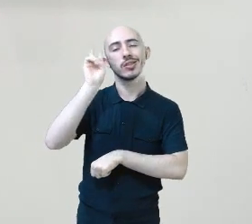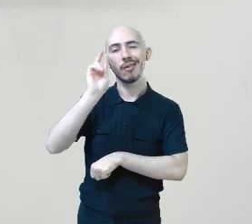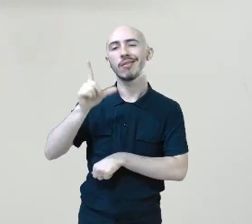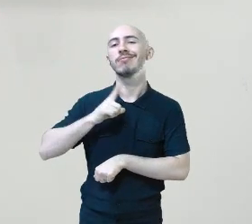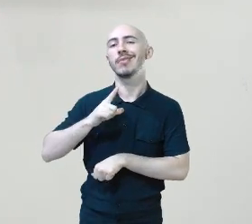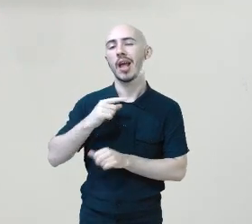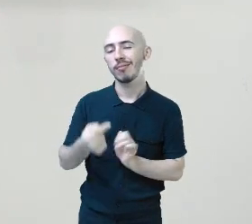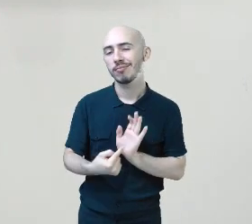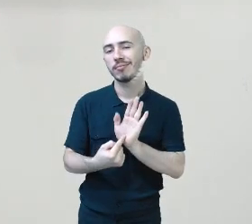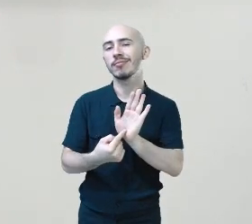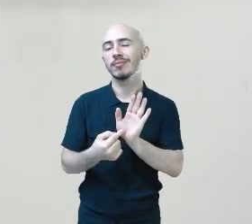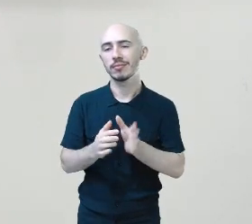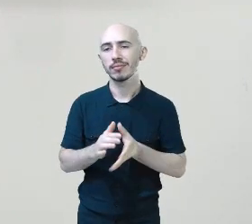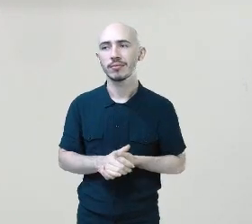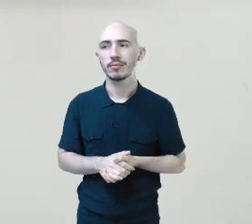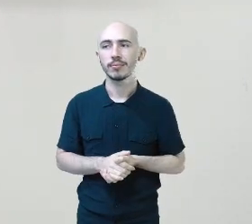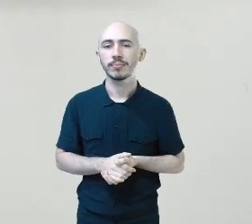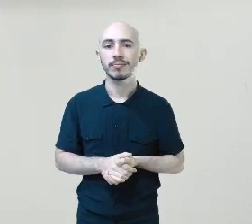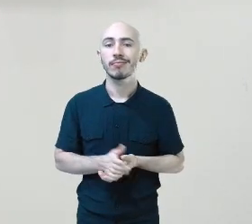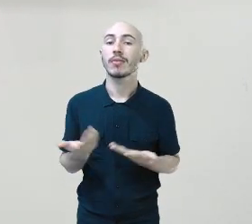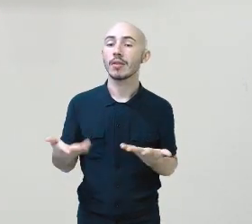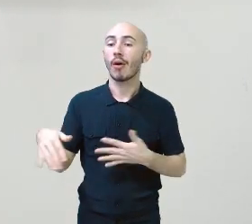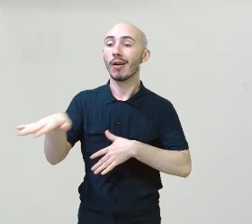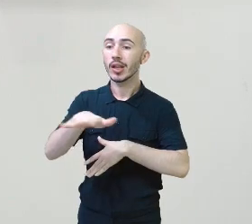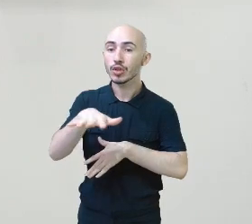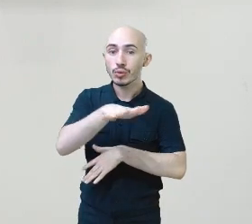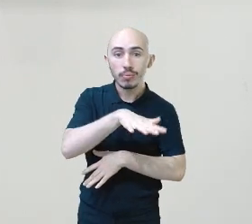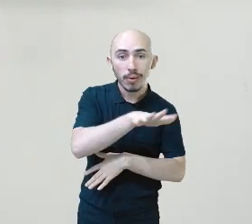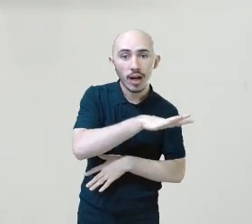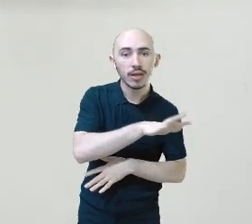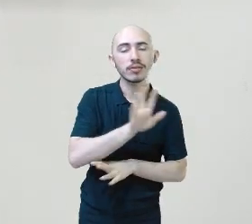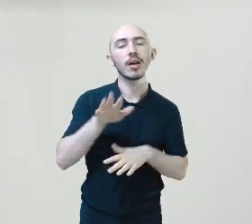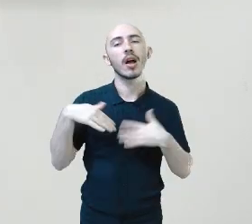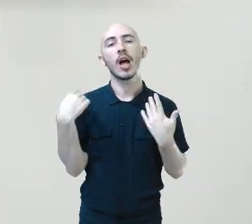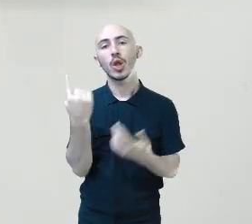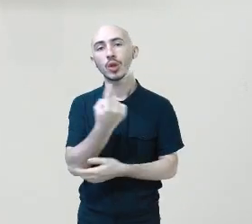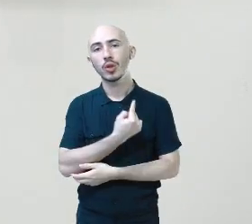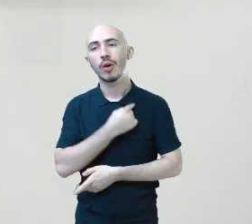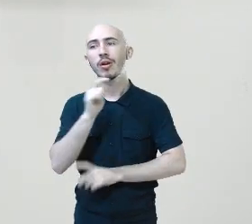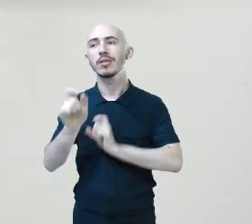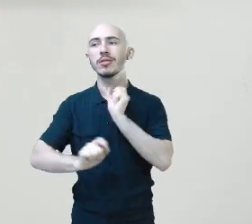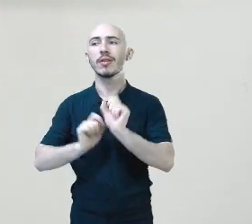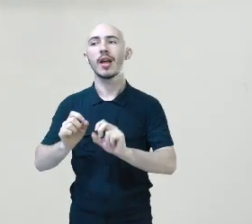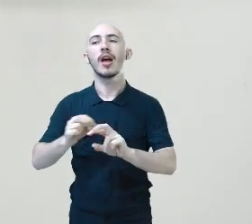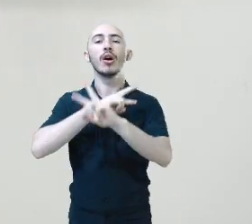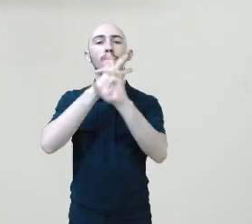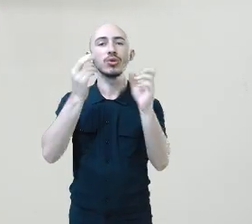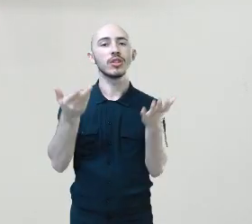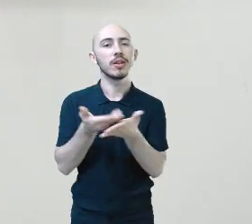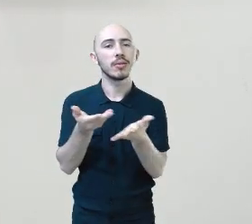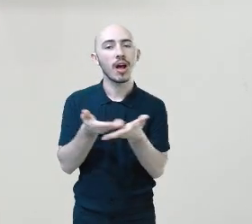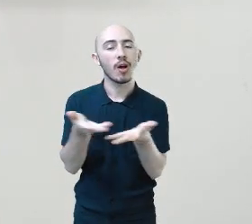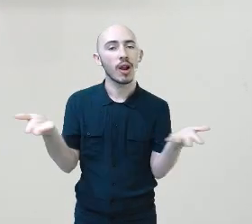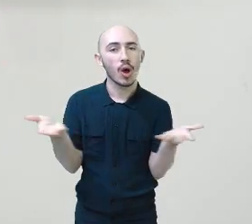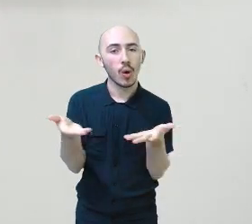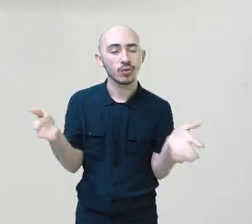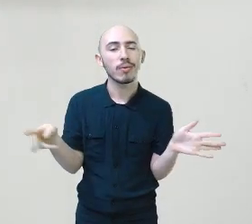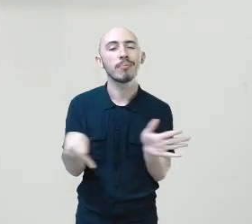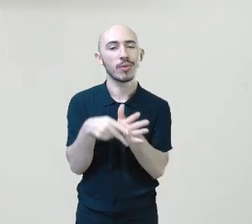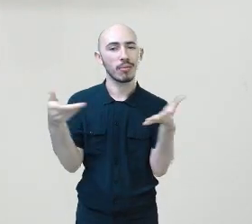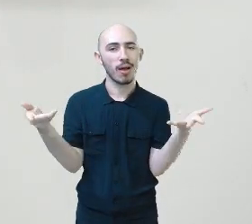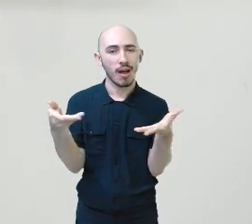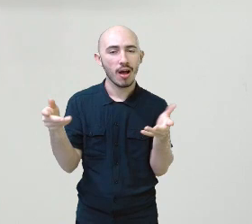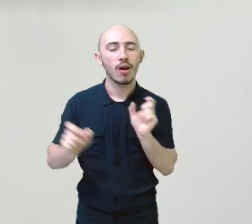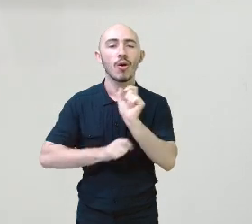contar. São espaços, e aí é quando nós entramos na temática da aula de forma específica.